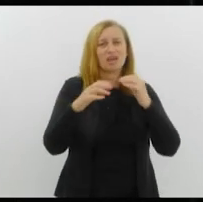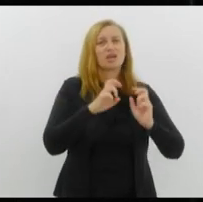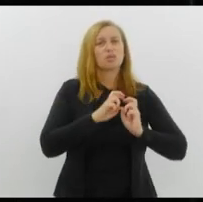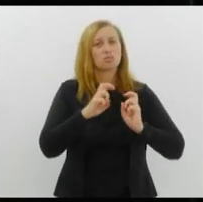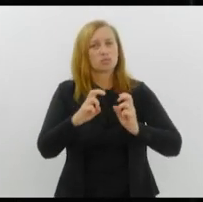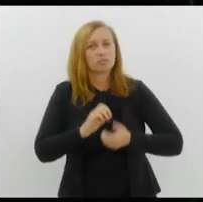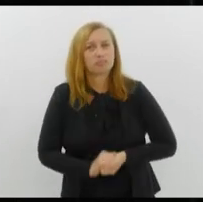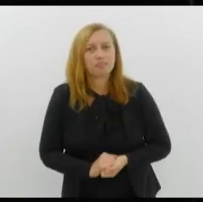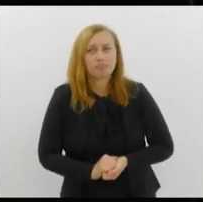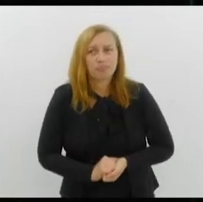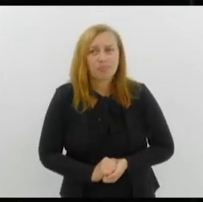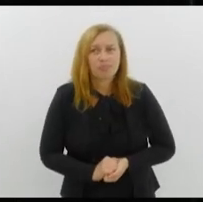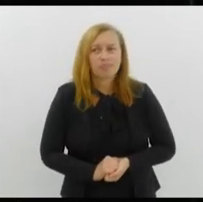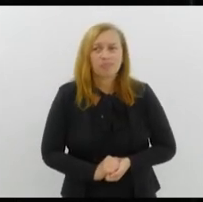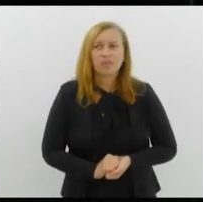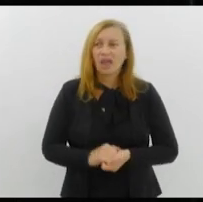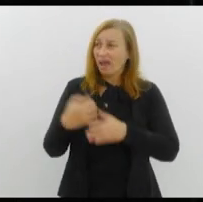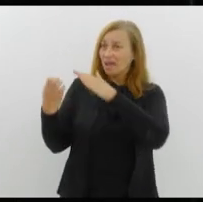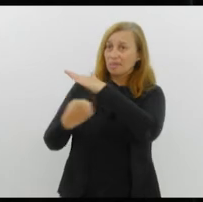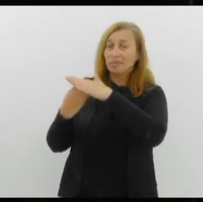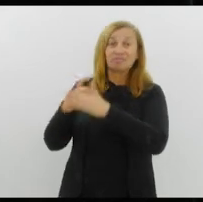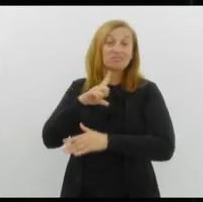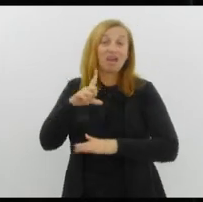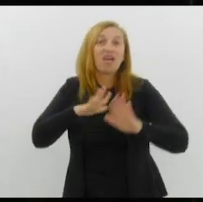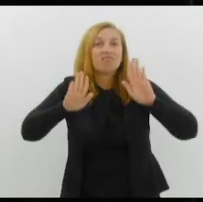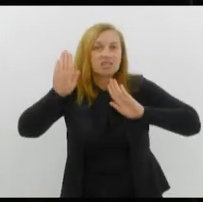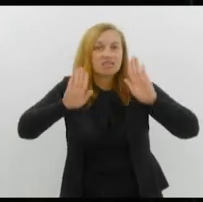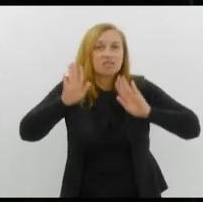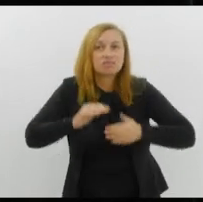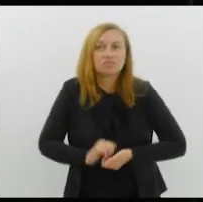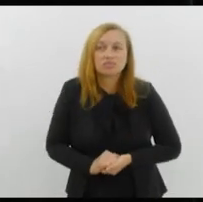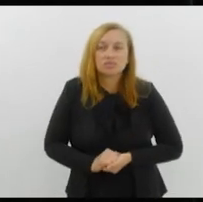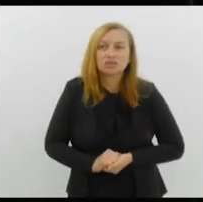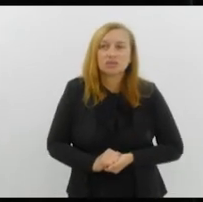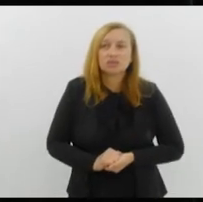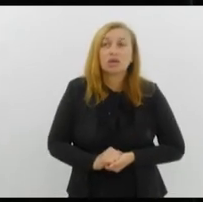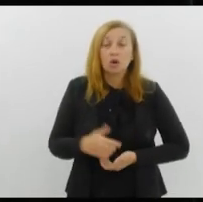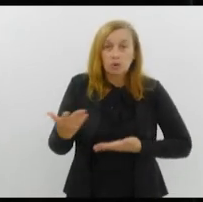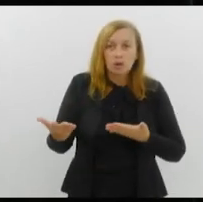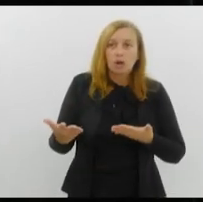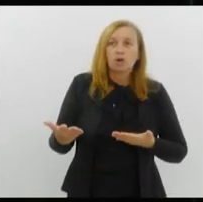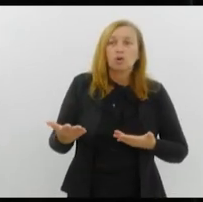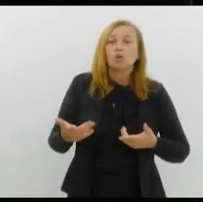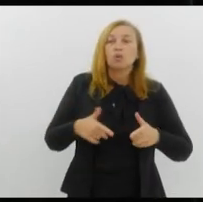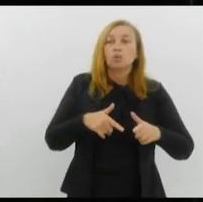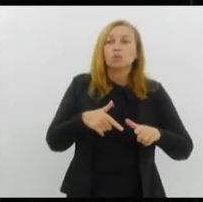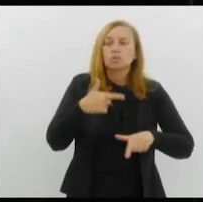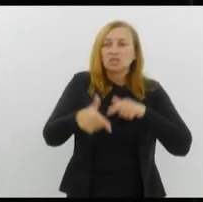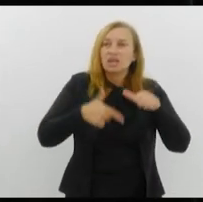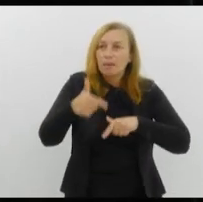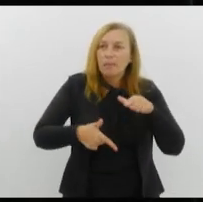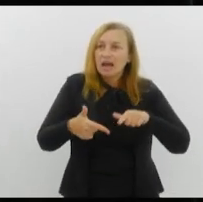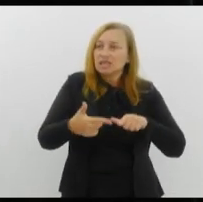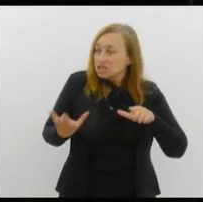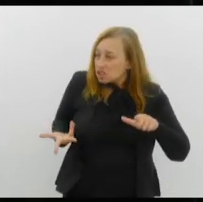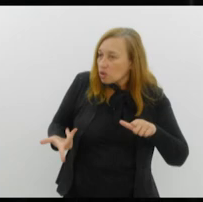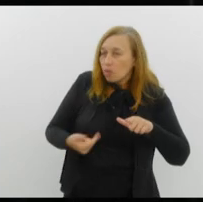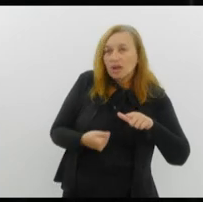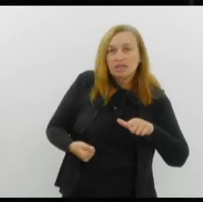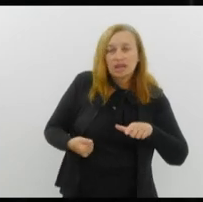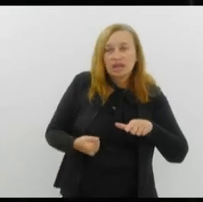A Supervia, que tem a concessão para prestar o serviço de transporte ferroviário no estado do Rio de